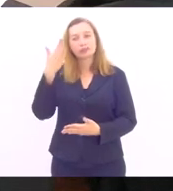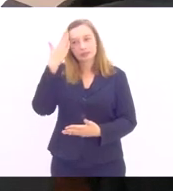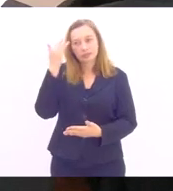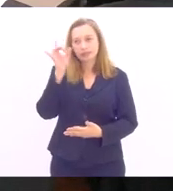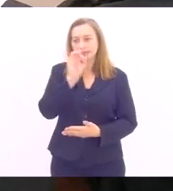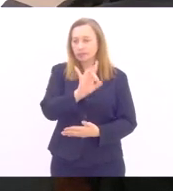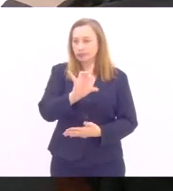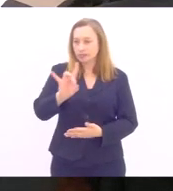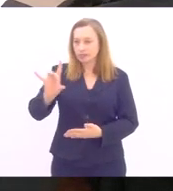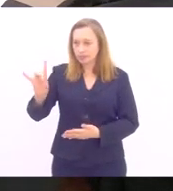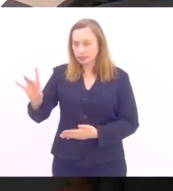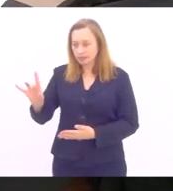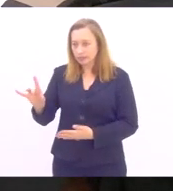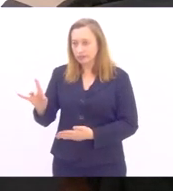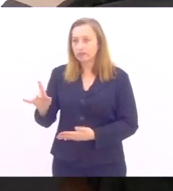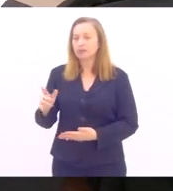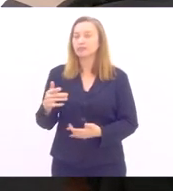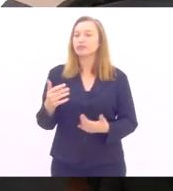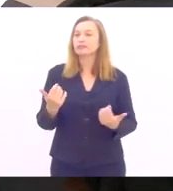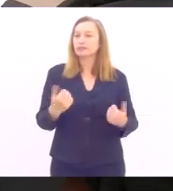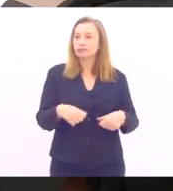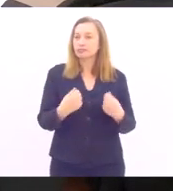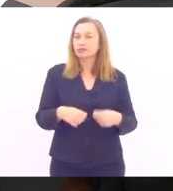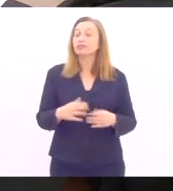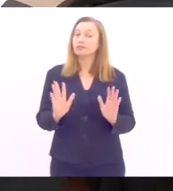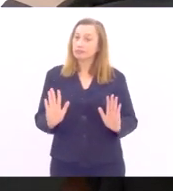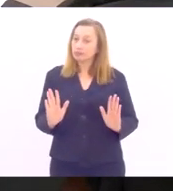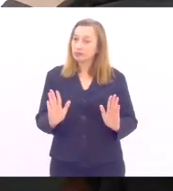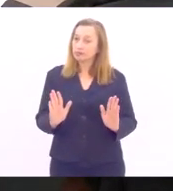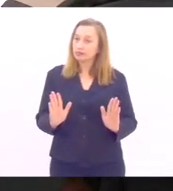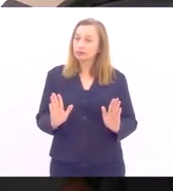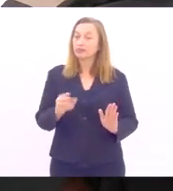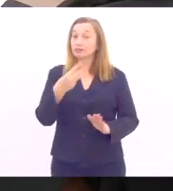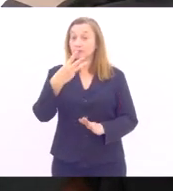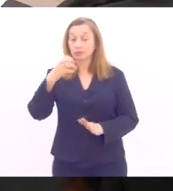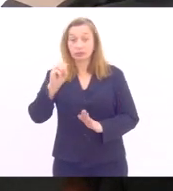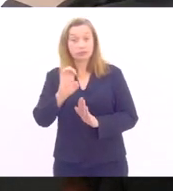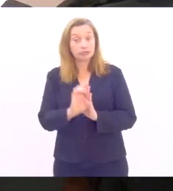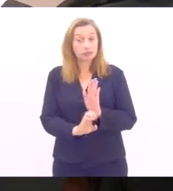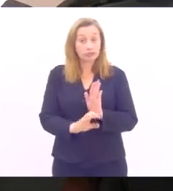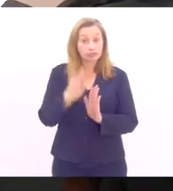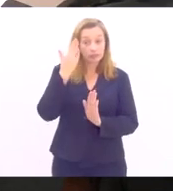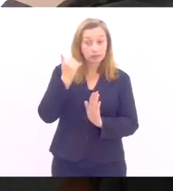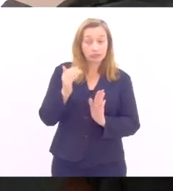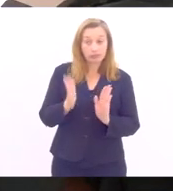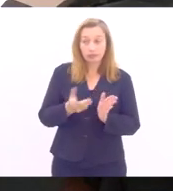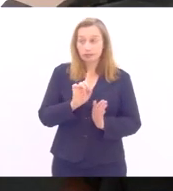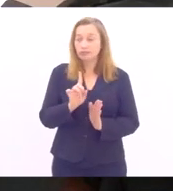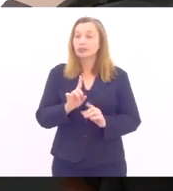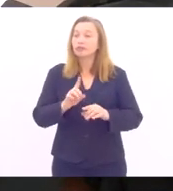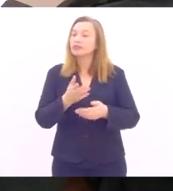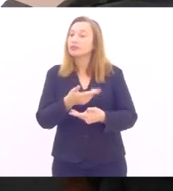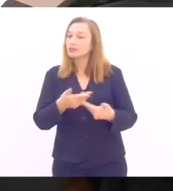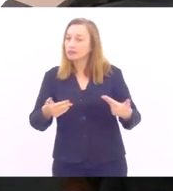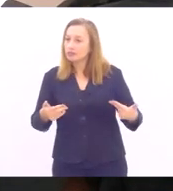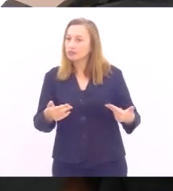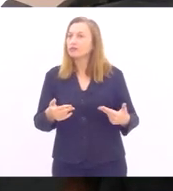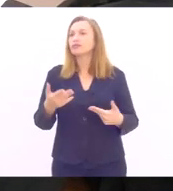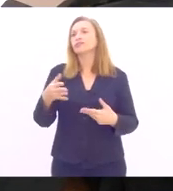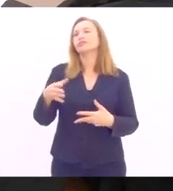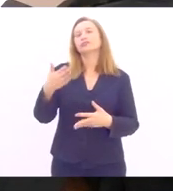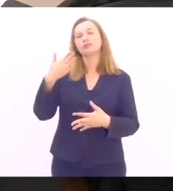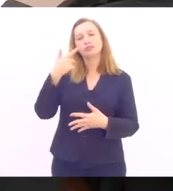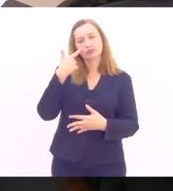claro, é impossível ter o consenso sobre as 30 emendas, mas, claro, várias delas nós vamos ouvir todas